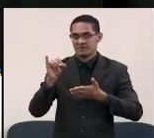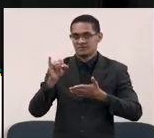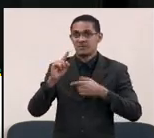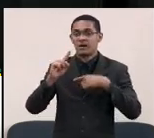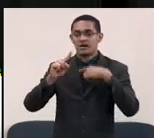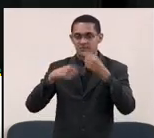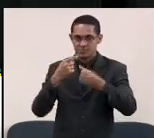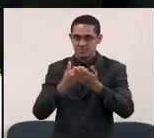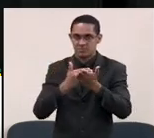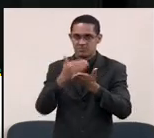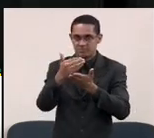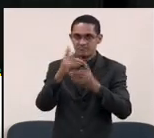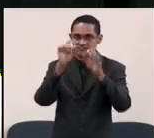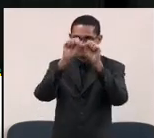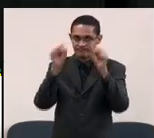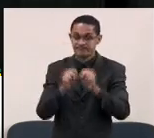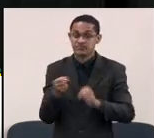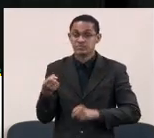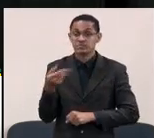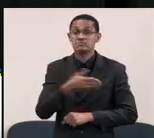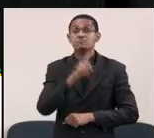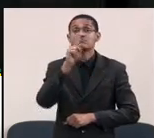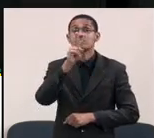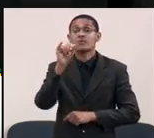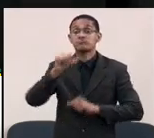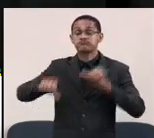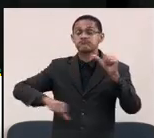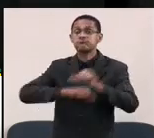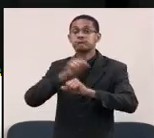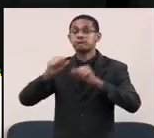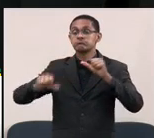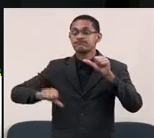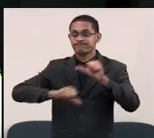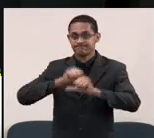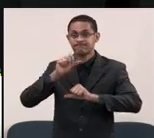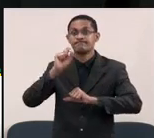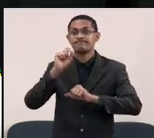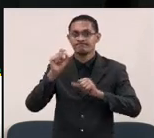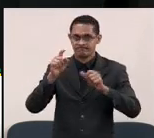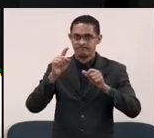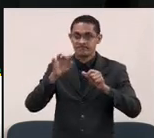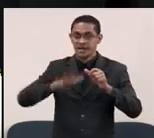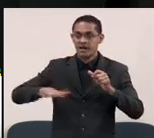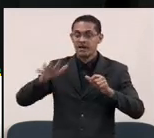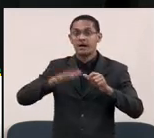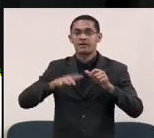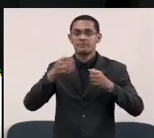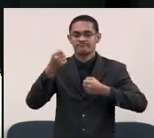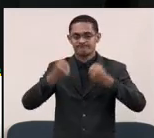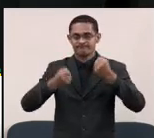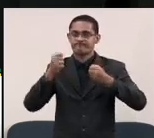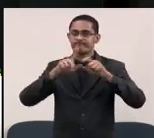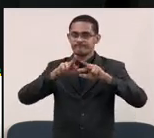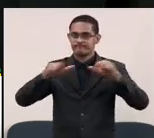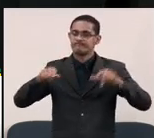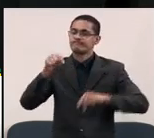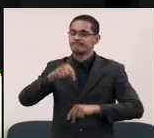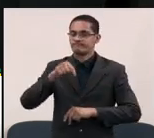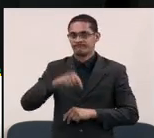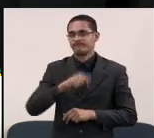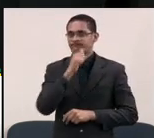desse sistema que vai revolucionar o transporte no município de Macapá.